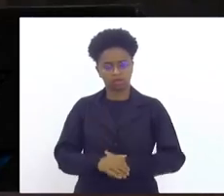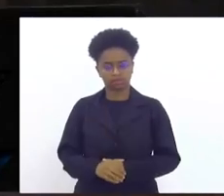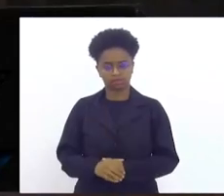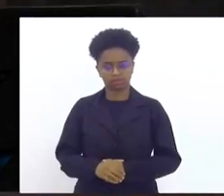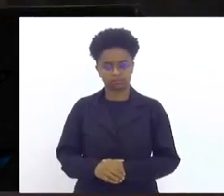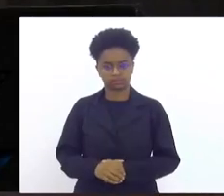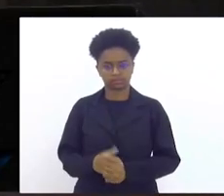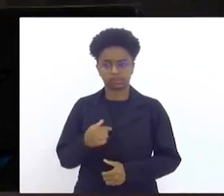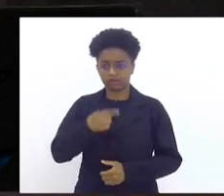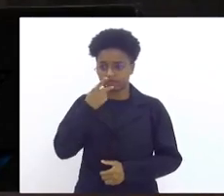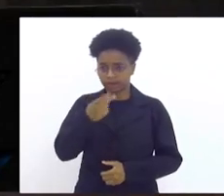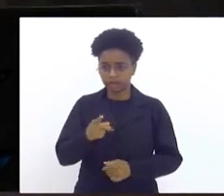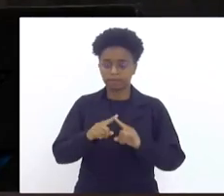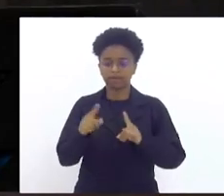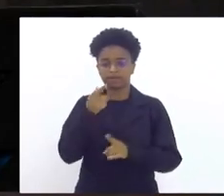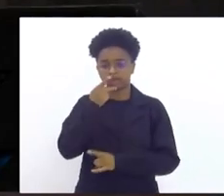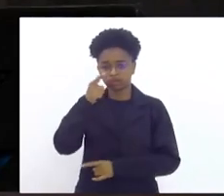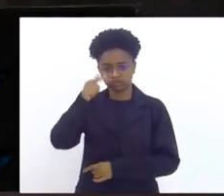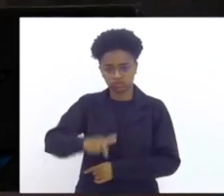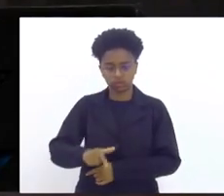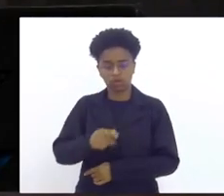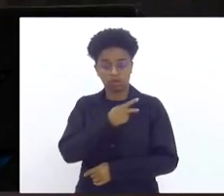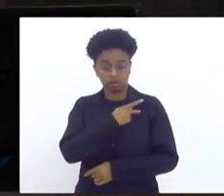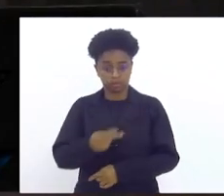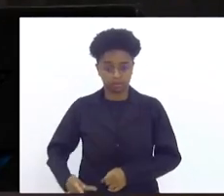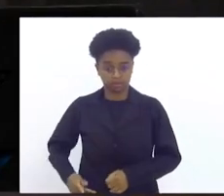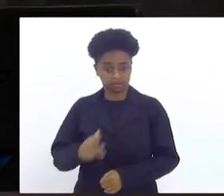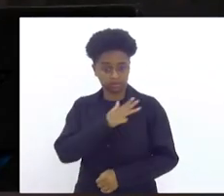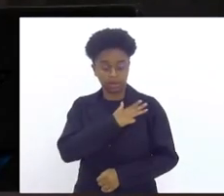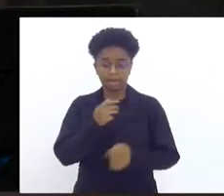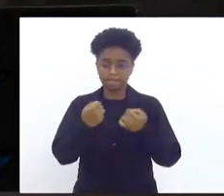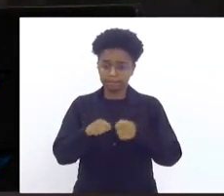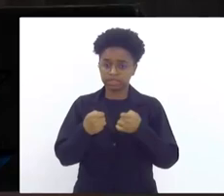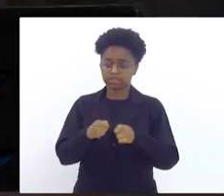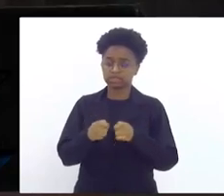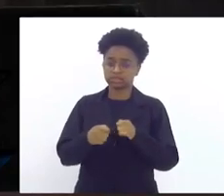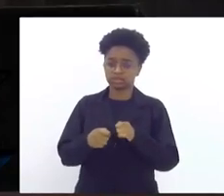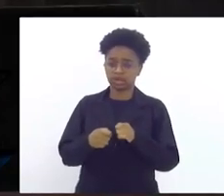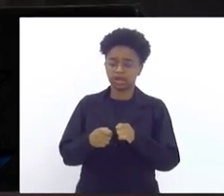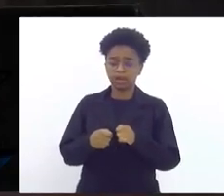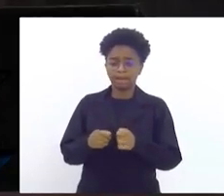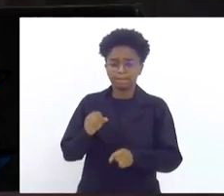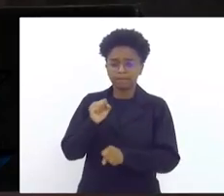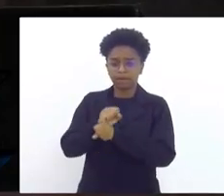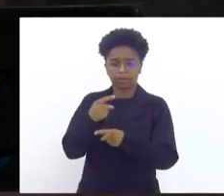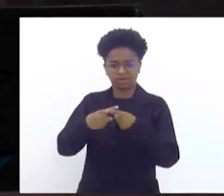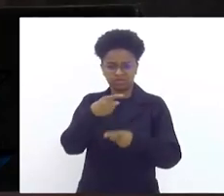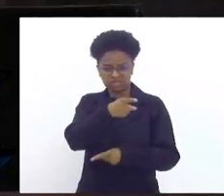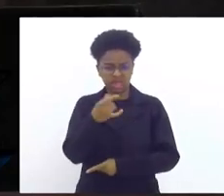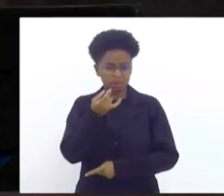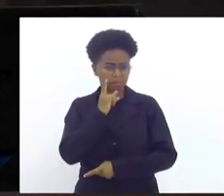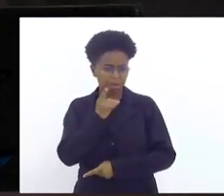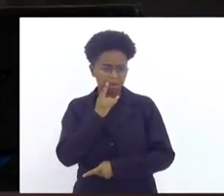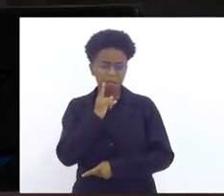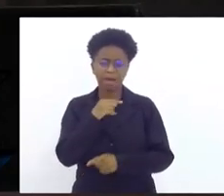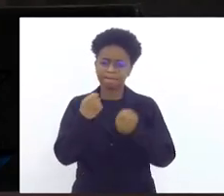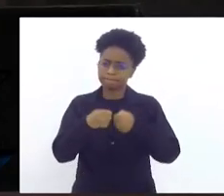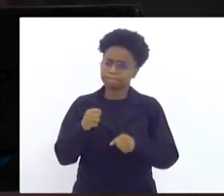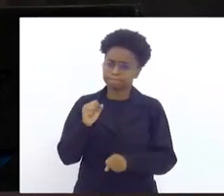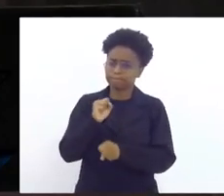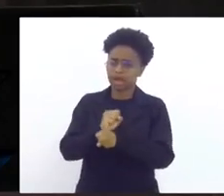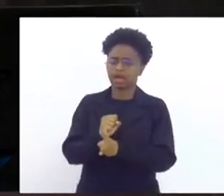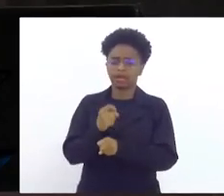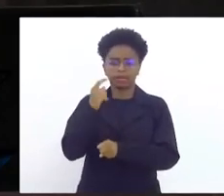falei repito senhor presidente da república Lave a sua boca cheia de cachaça dobre a sua língua para